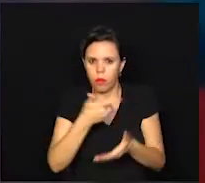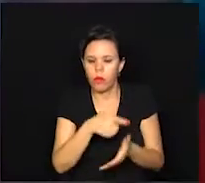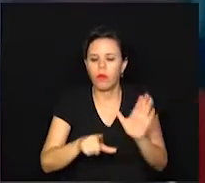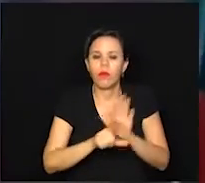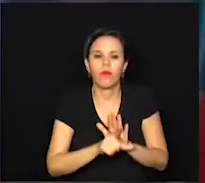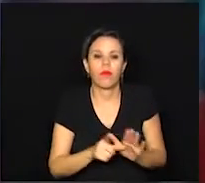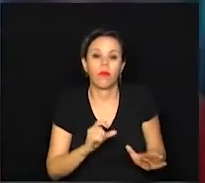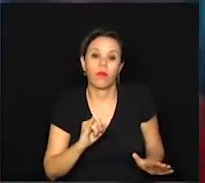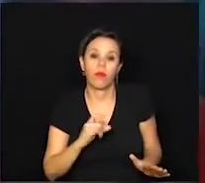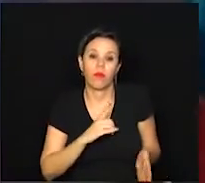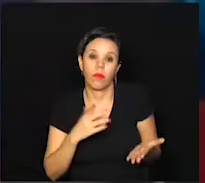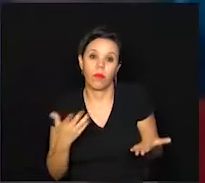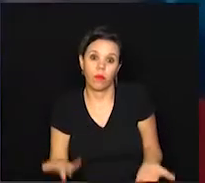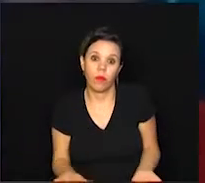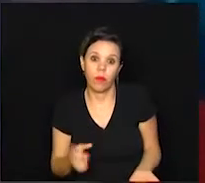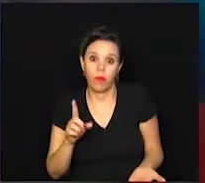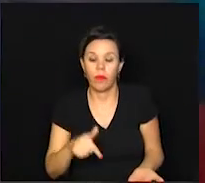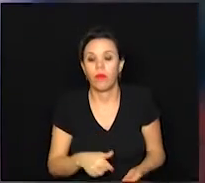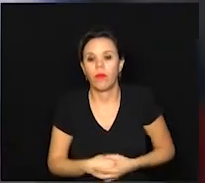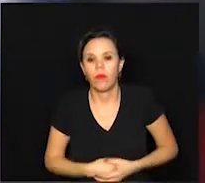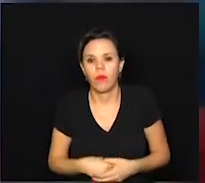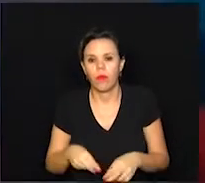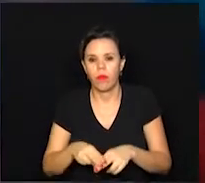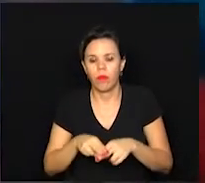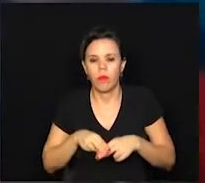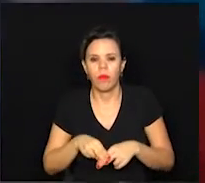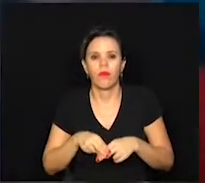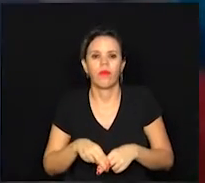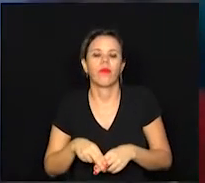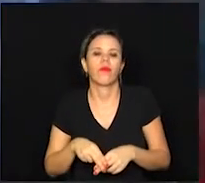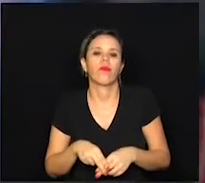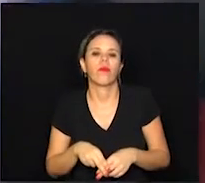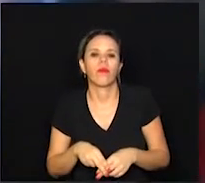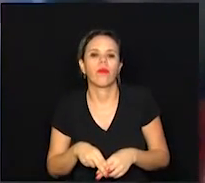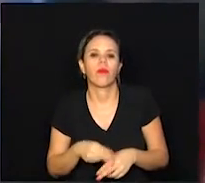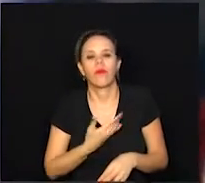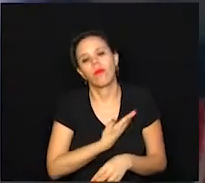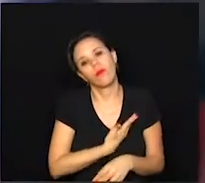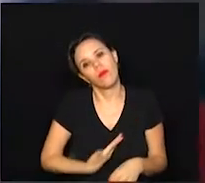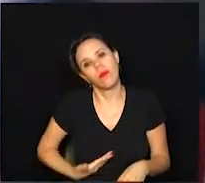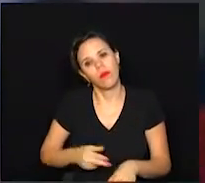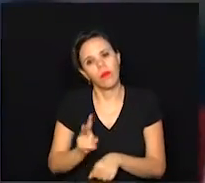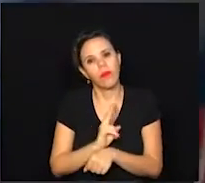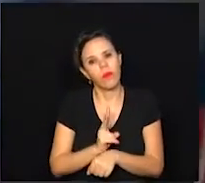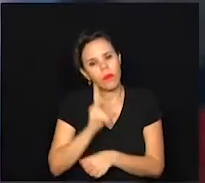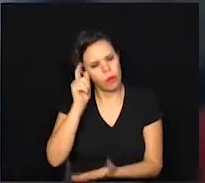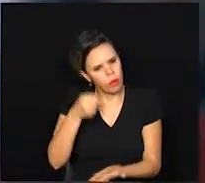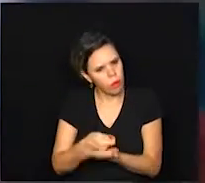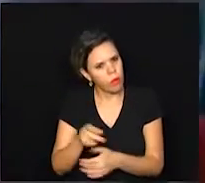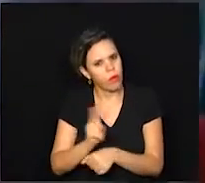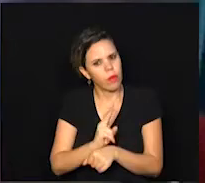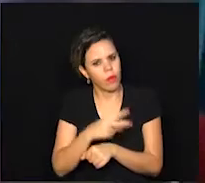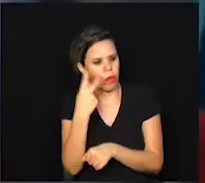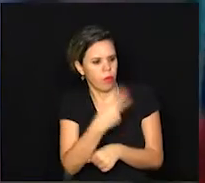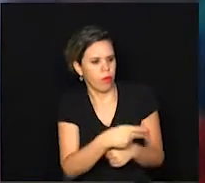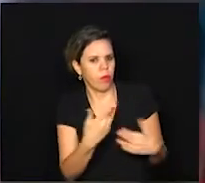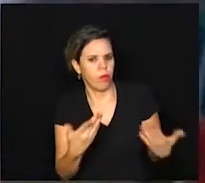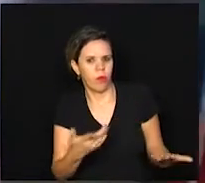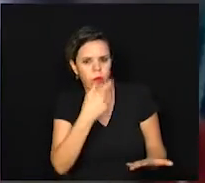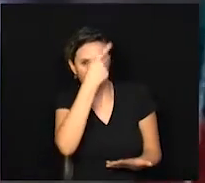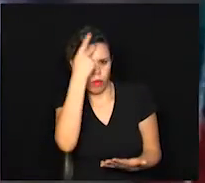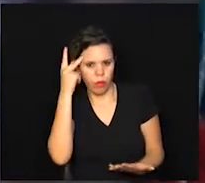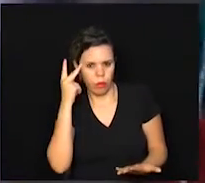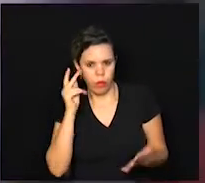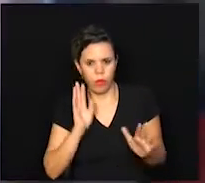mesmo que houvesse, não seria o caso, por um agente do Estado que deveria garantir a segurança das